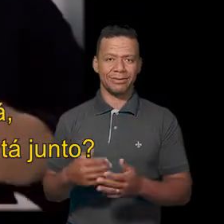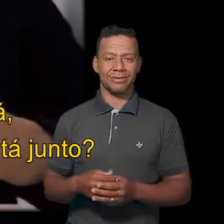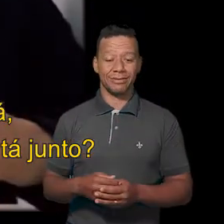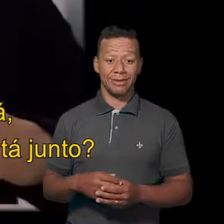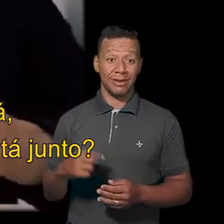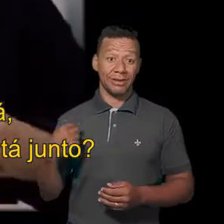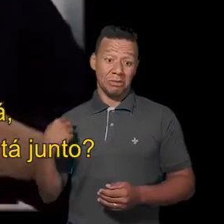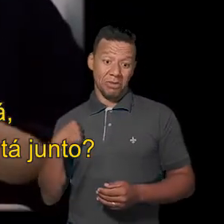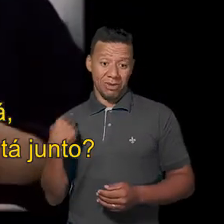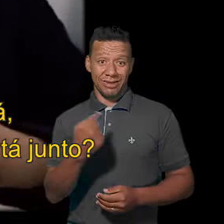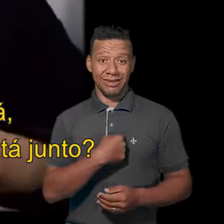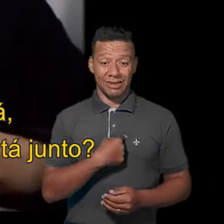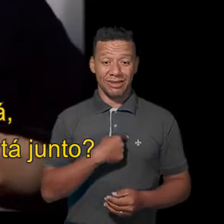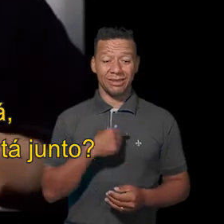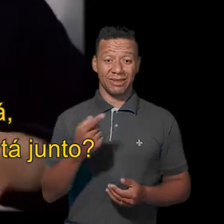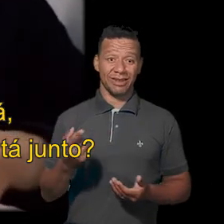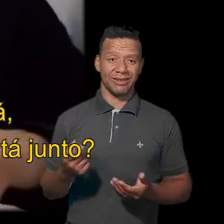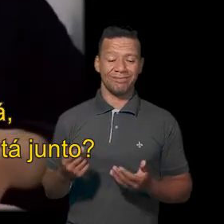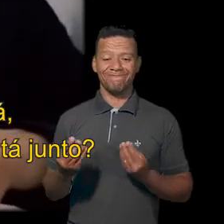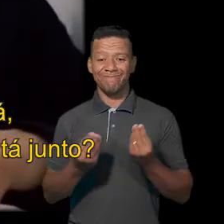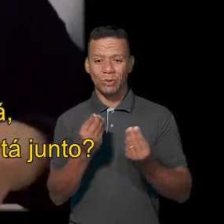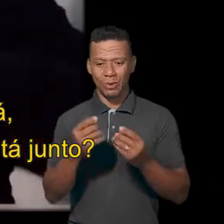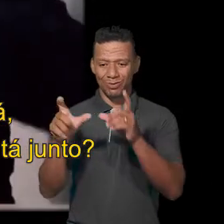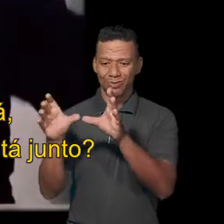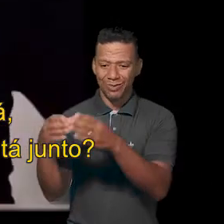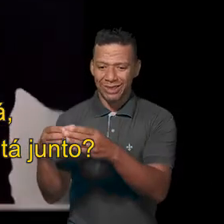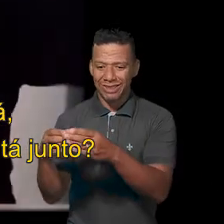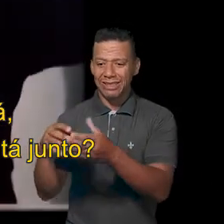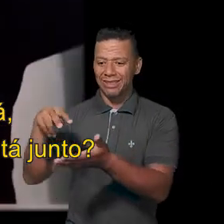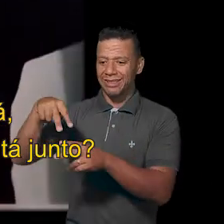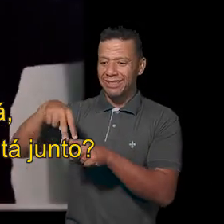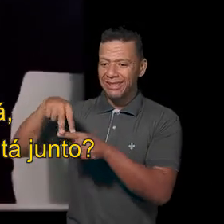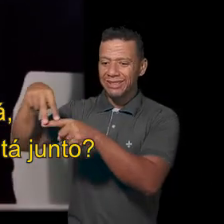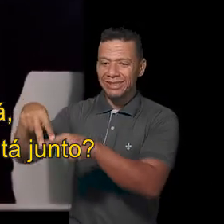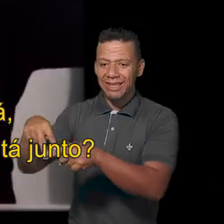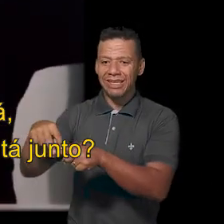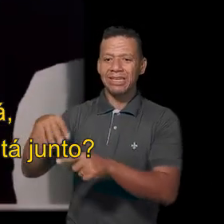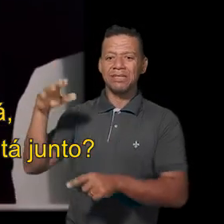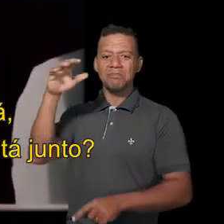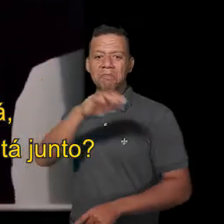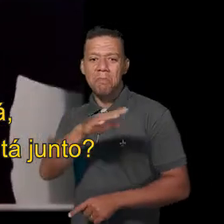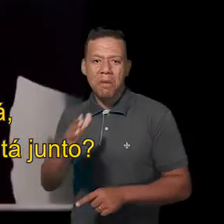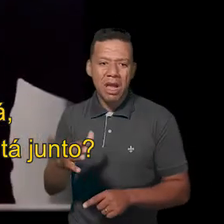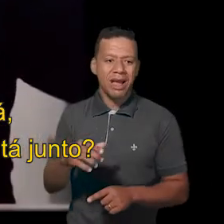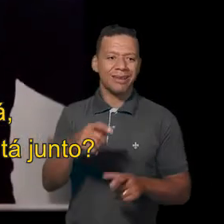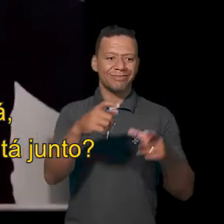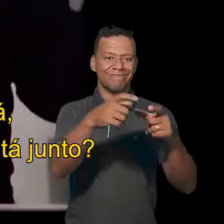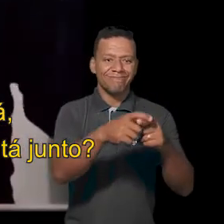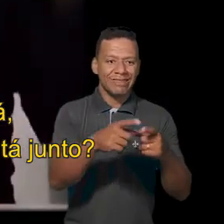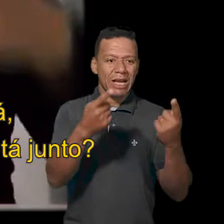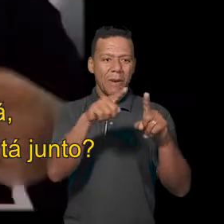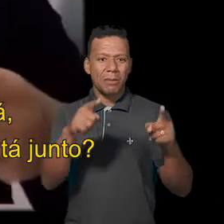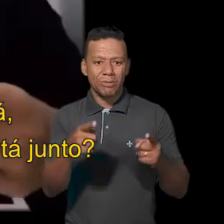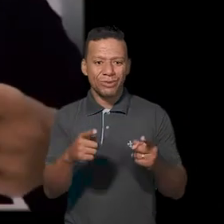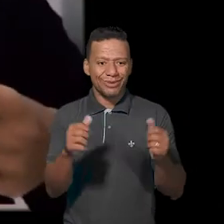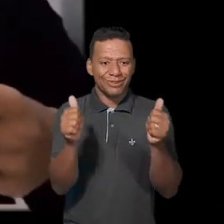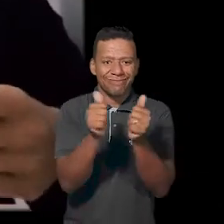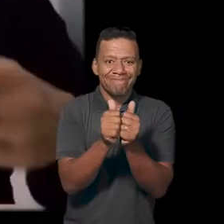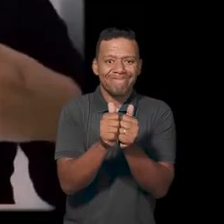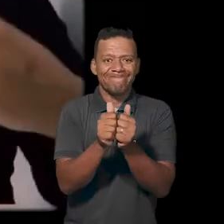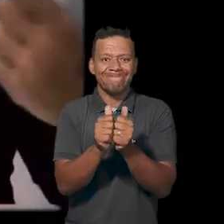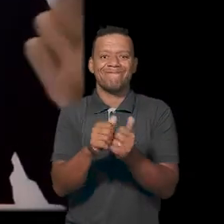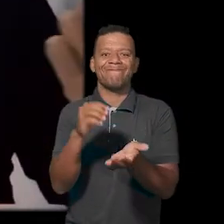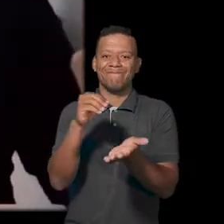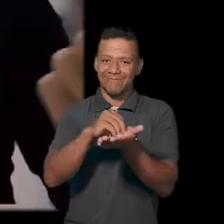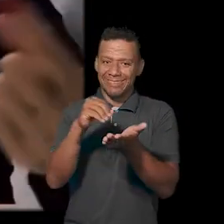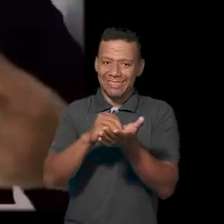está aqui e a galera do skate está lá, e a galera do rap está lá, e a outra galera está lá, e a gente não tá junto? Por